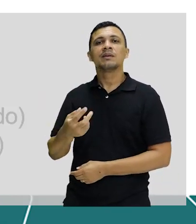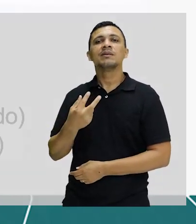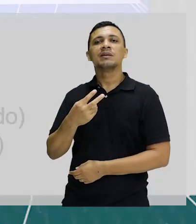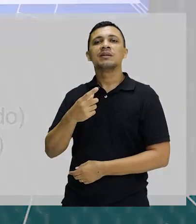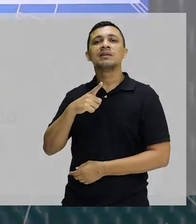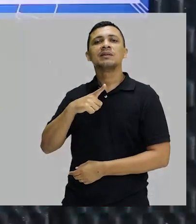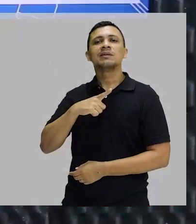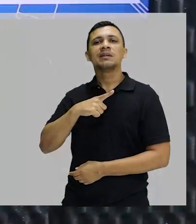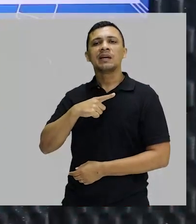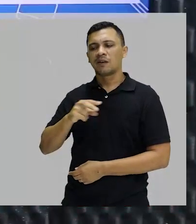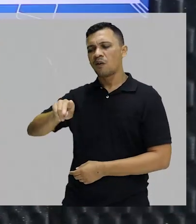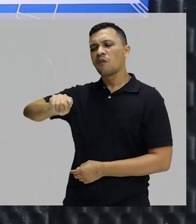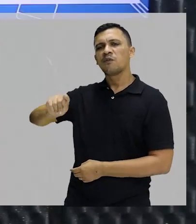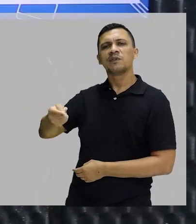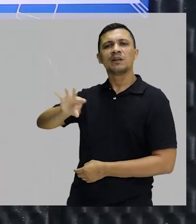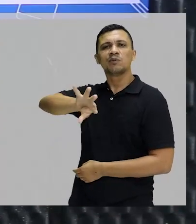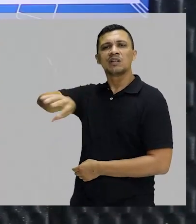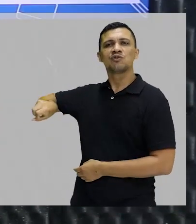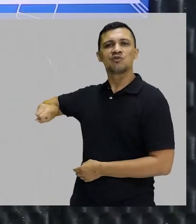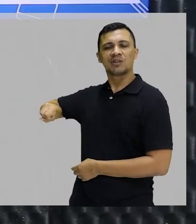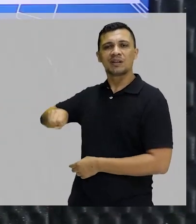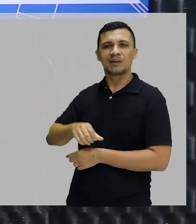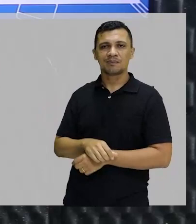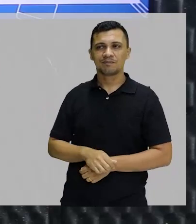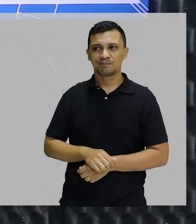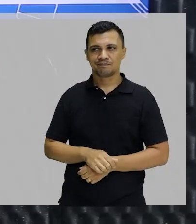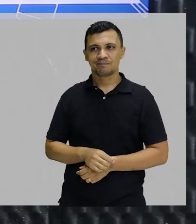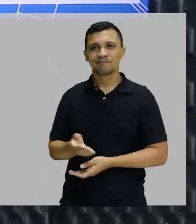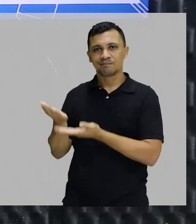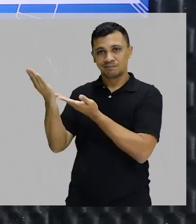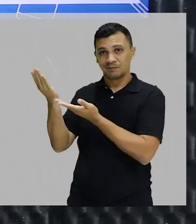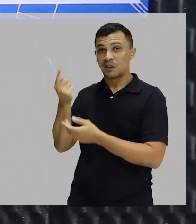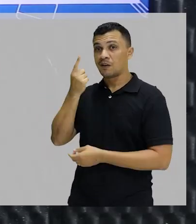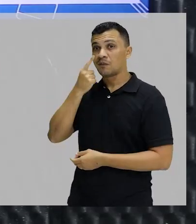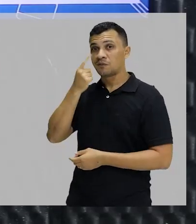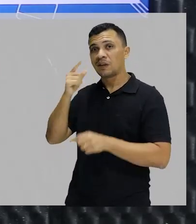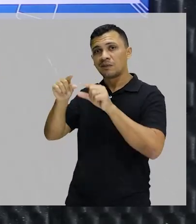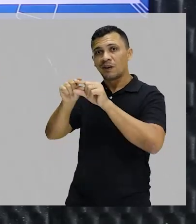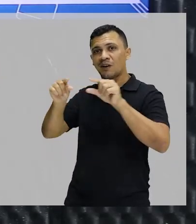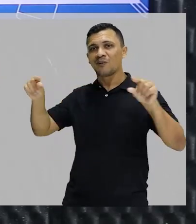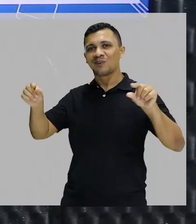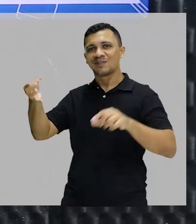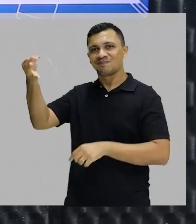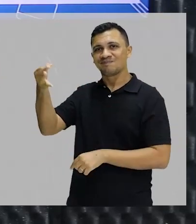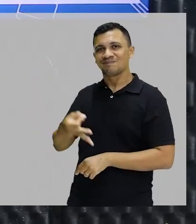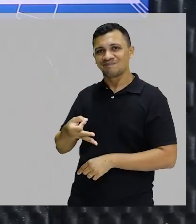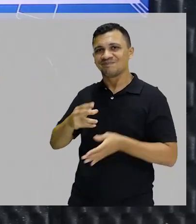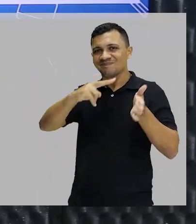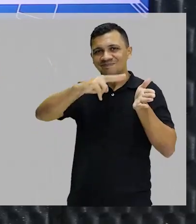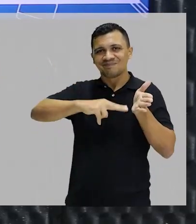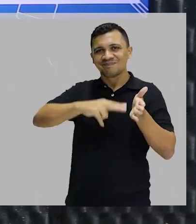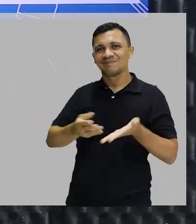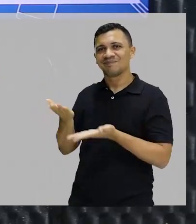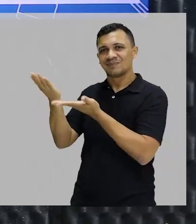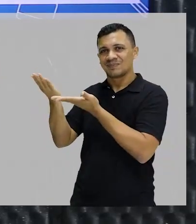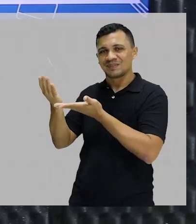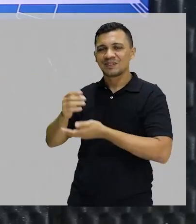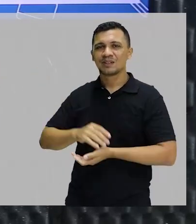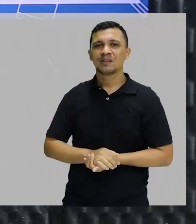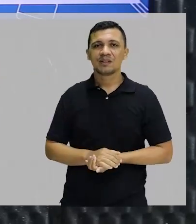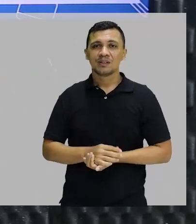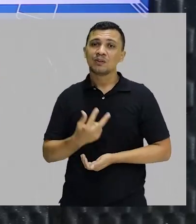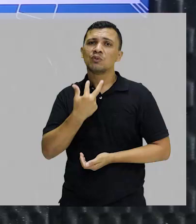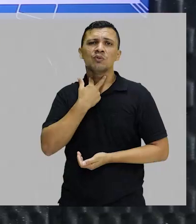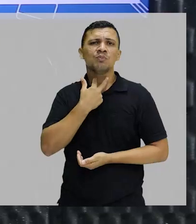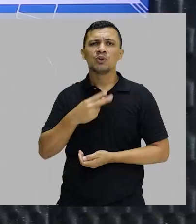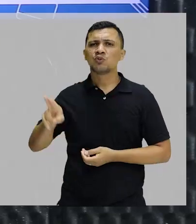vírgula. O ataque ao Iraque foi um dos maiores erros dos Estados Unidos. Então, não usa vírgula para separar o